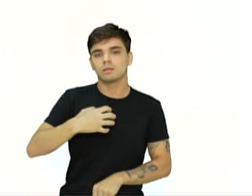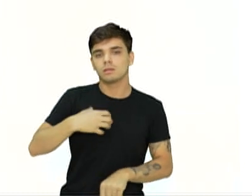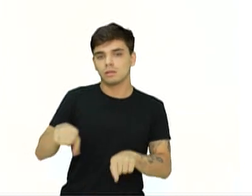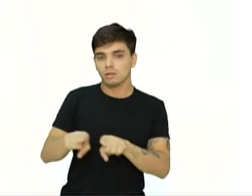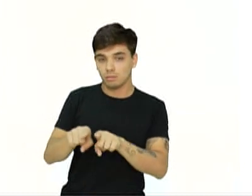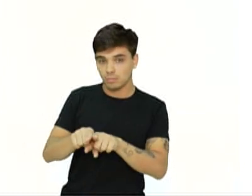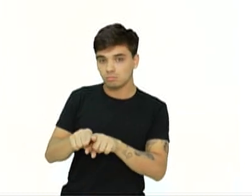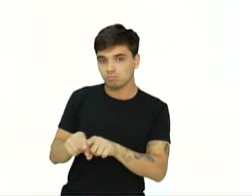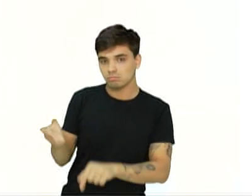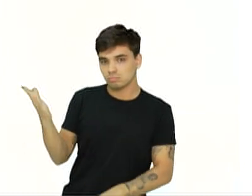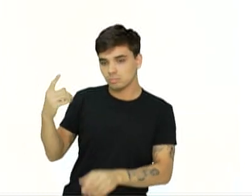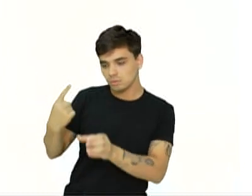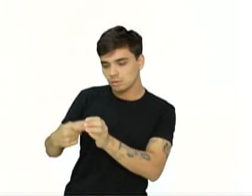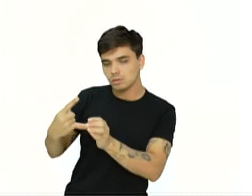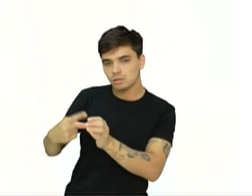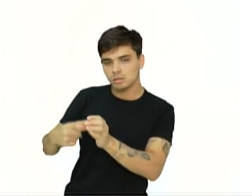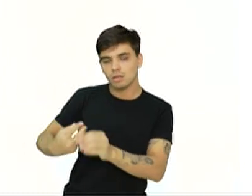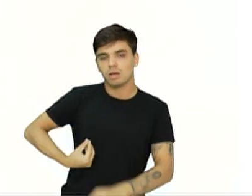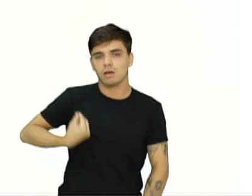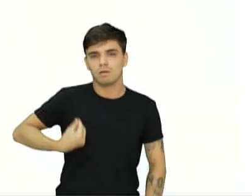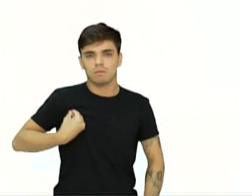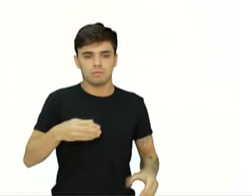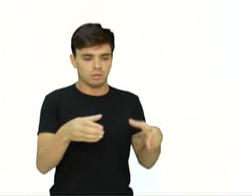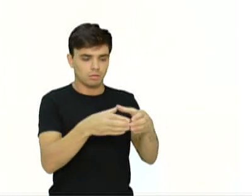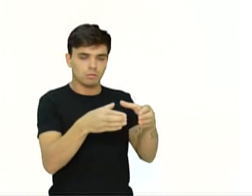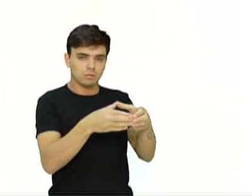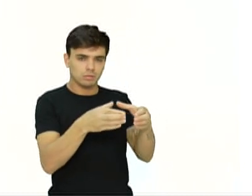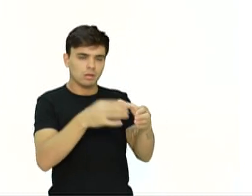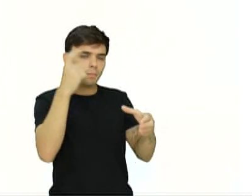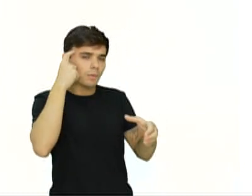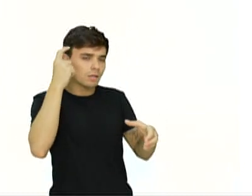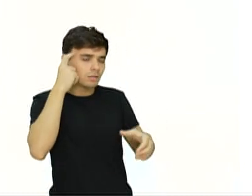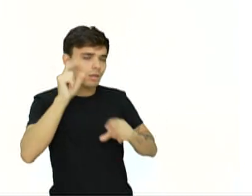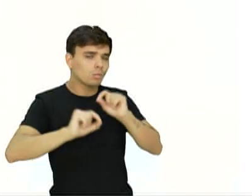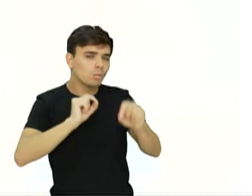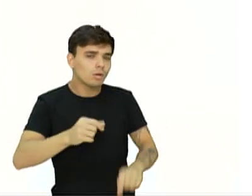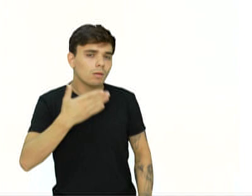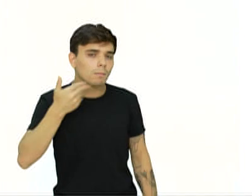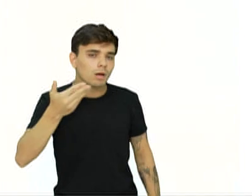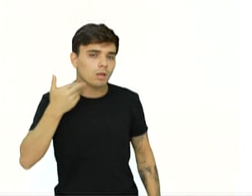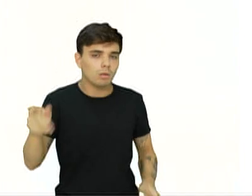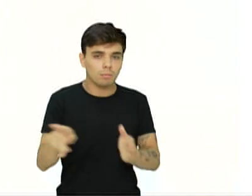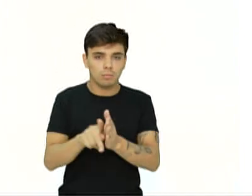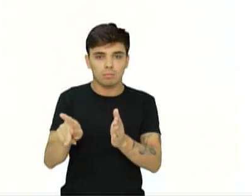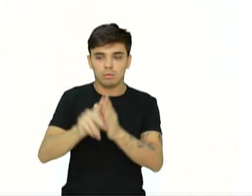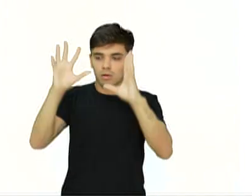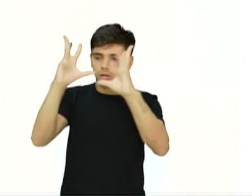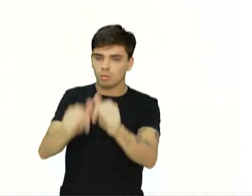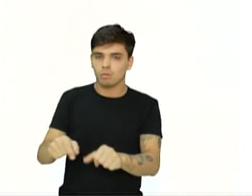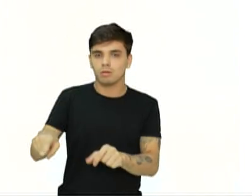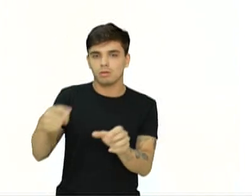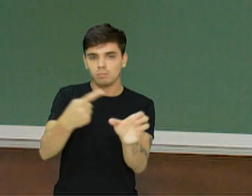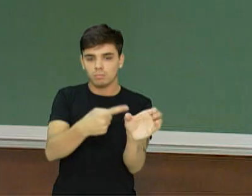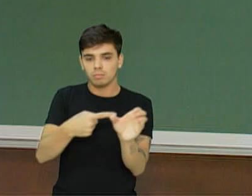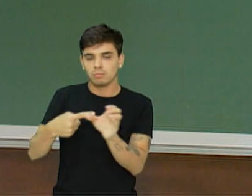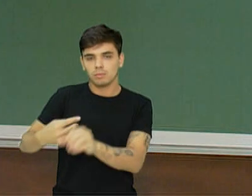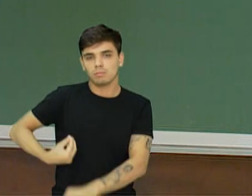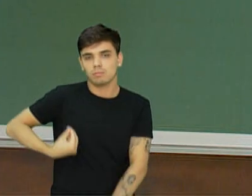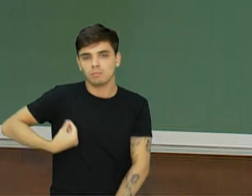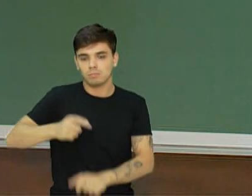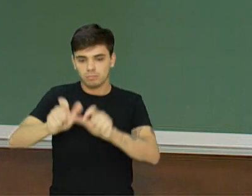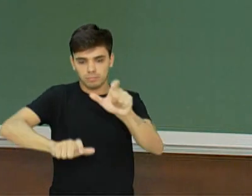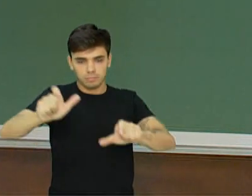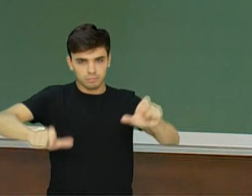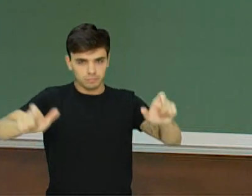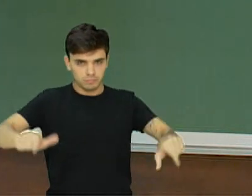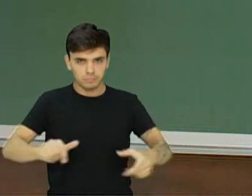gerir aí a cidade, a vida coletiva, pensando no que é melhor para todos os cidadãos e todas as